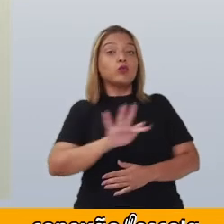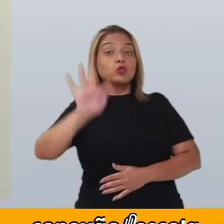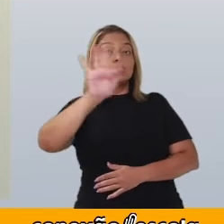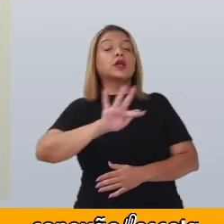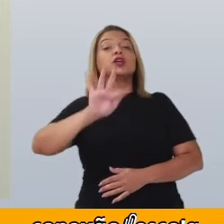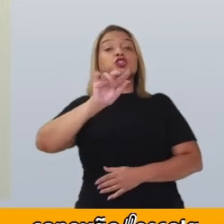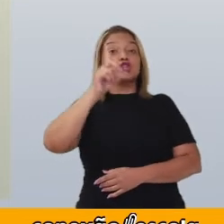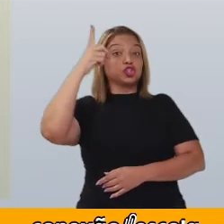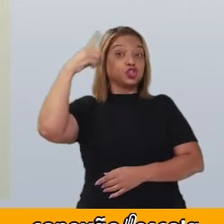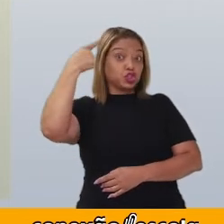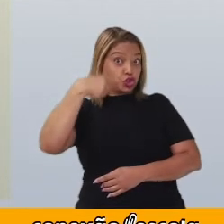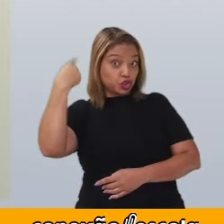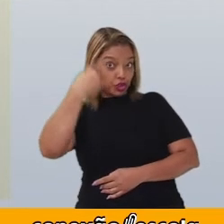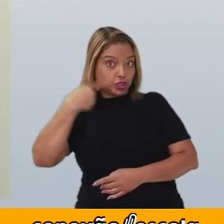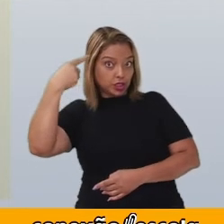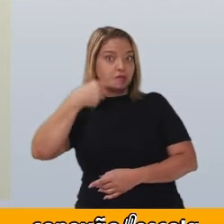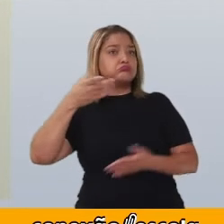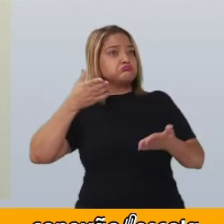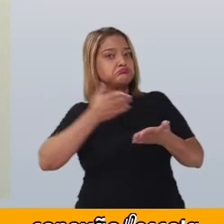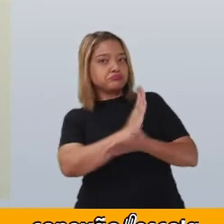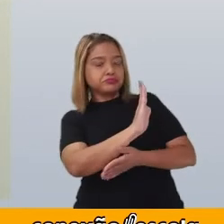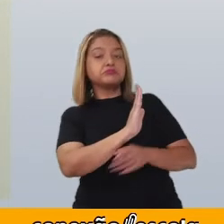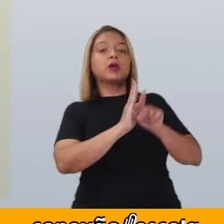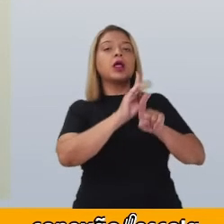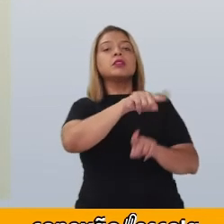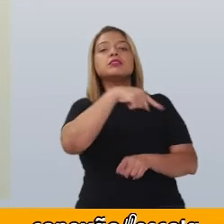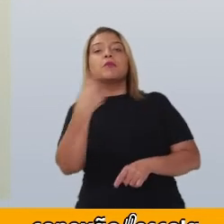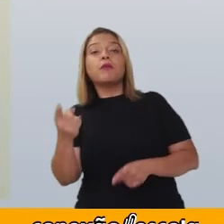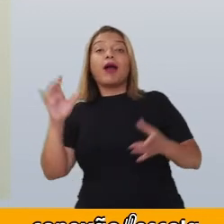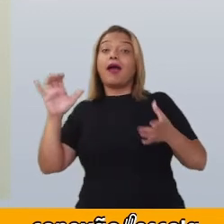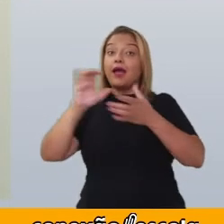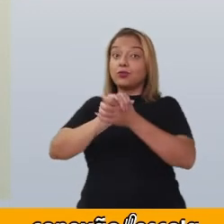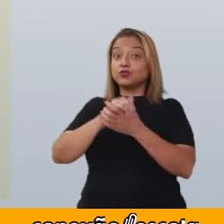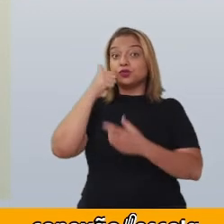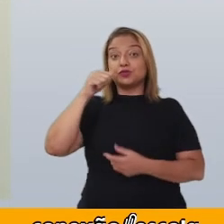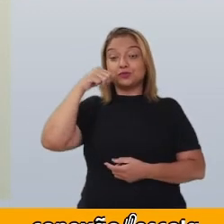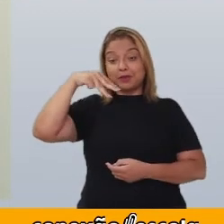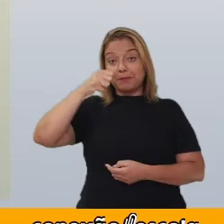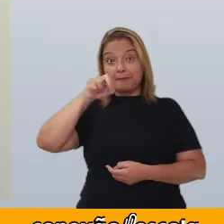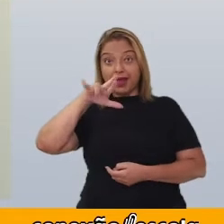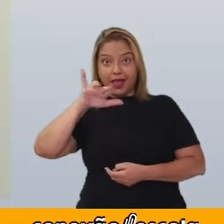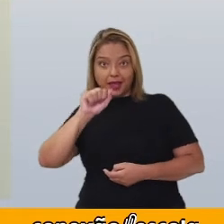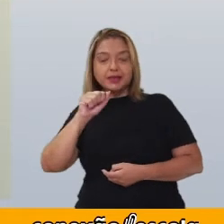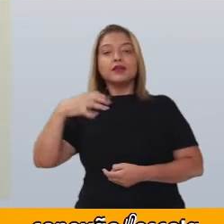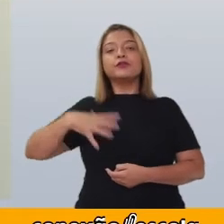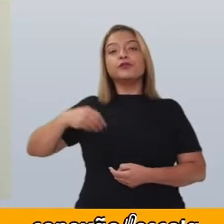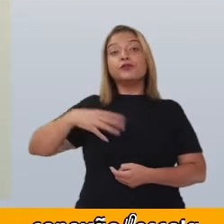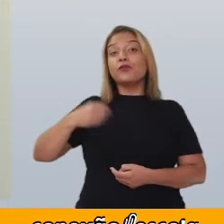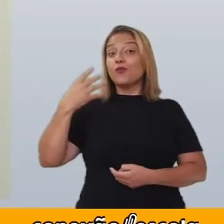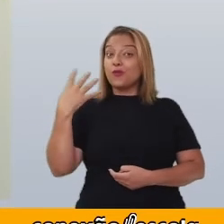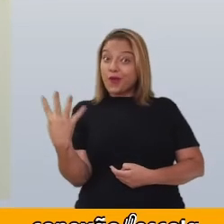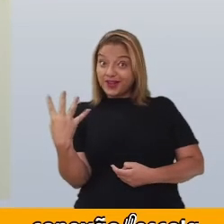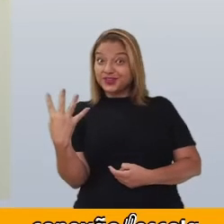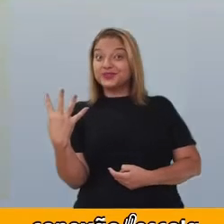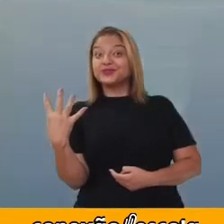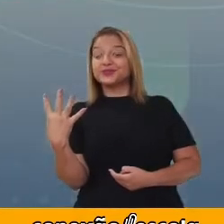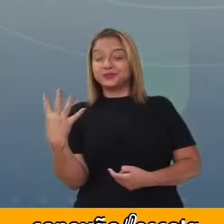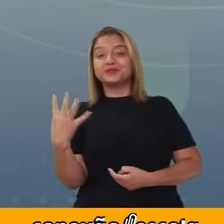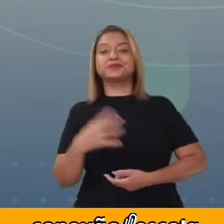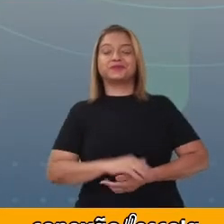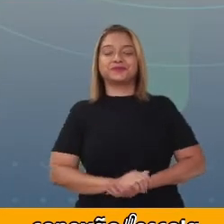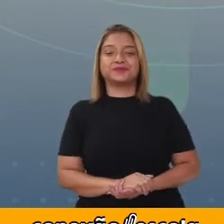Direito. Depois, casou-se com Maria Pureza e teve 4 filhos.